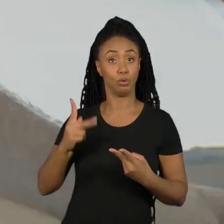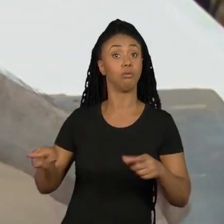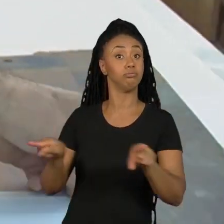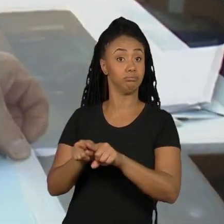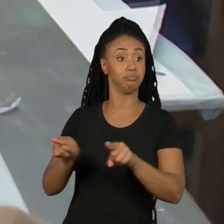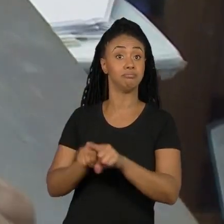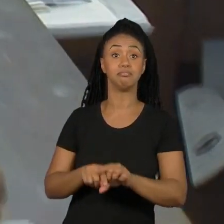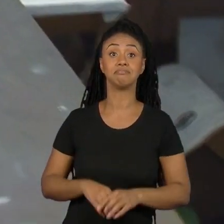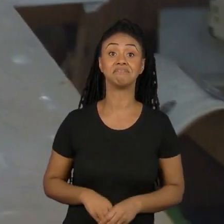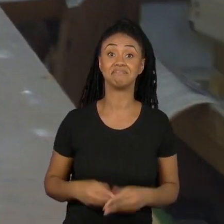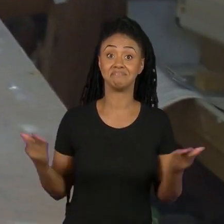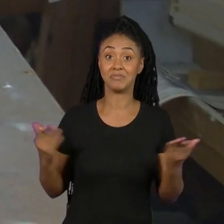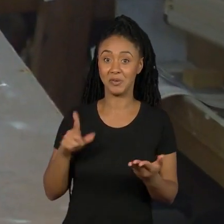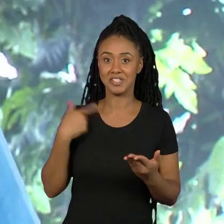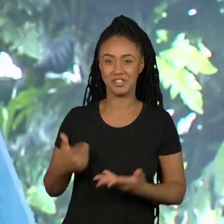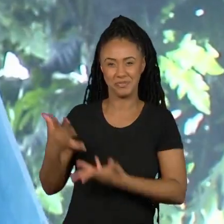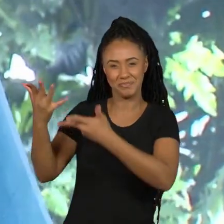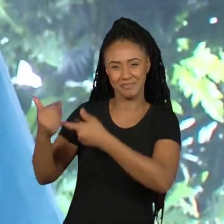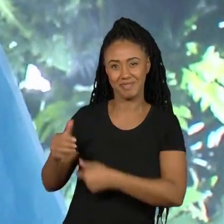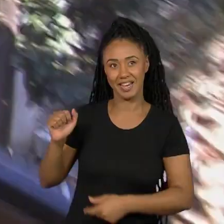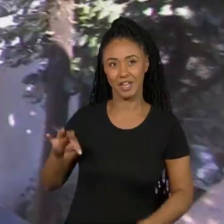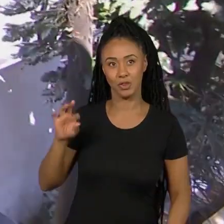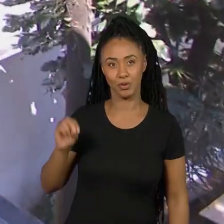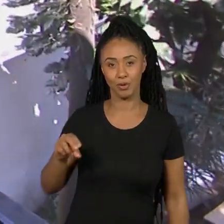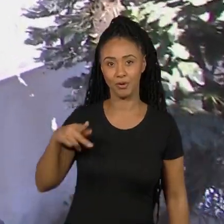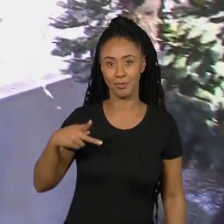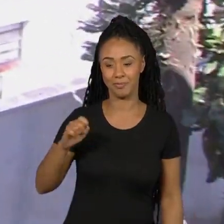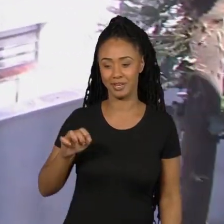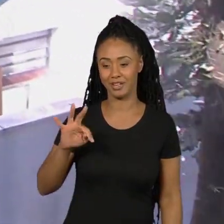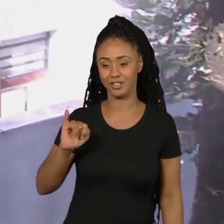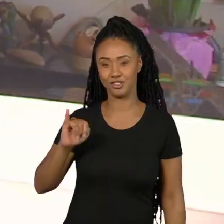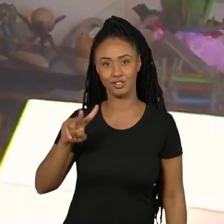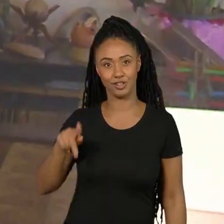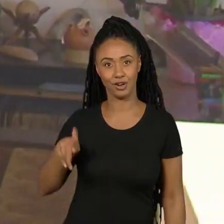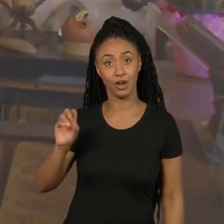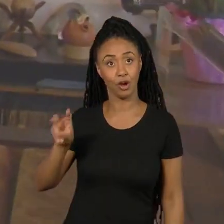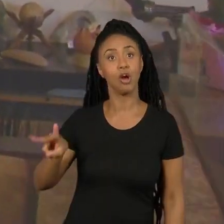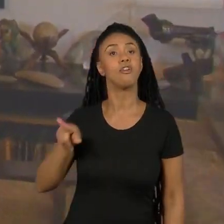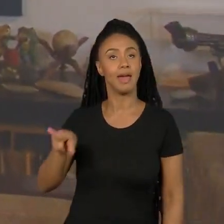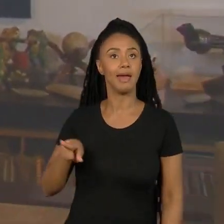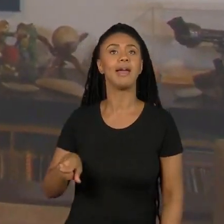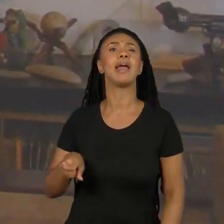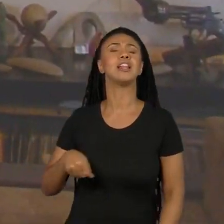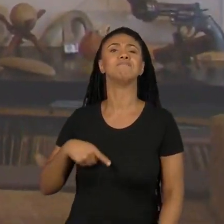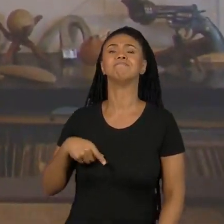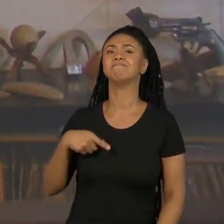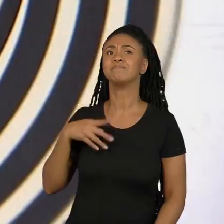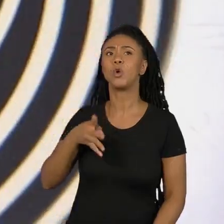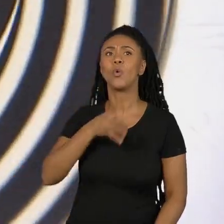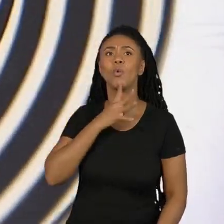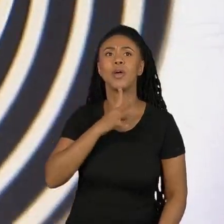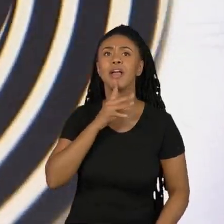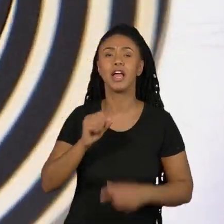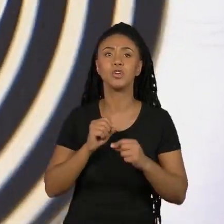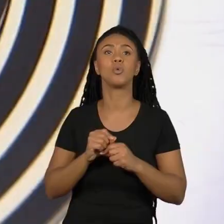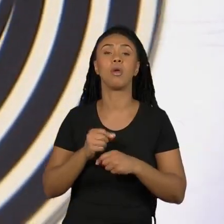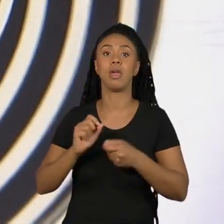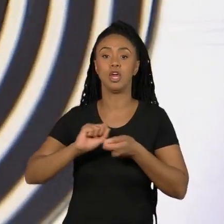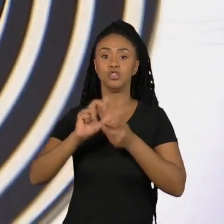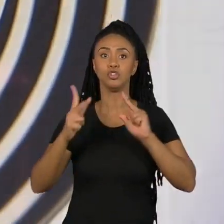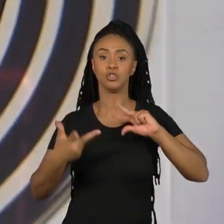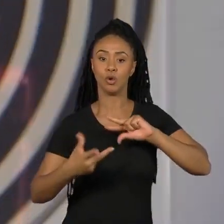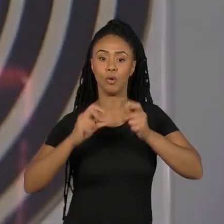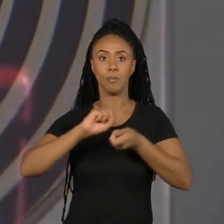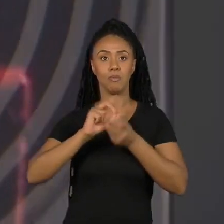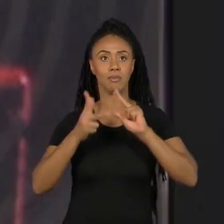O nosso convidado de hoje, Antônio Petkov, é um especialista na geometria sagrada e na proporção